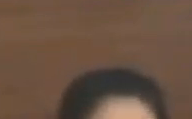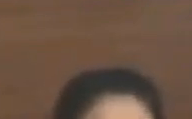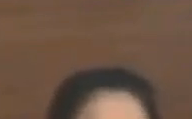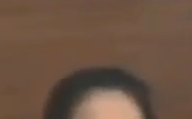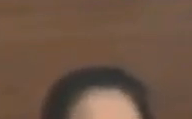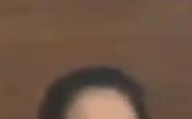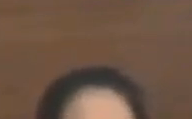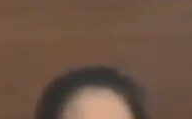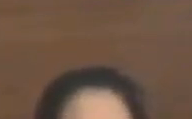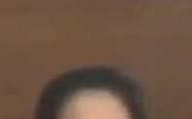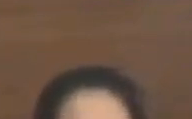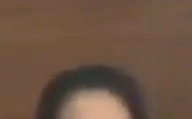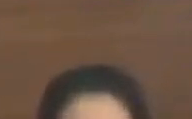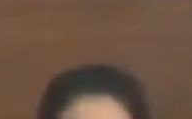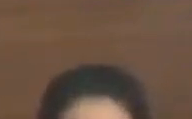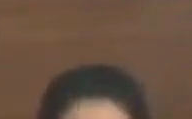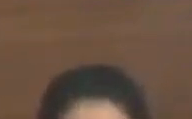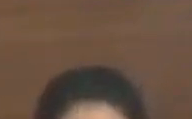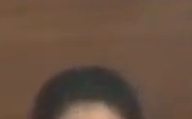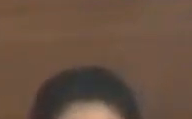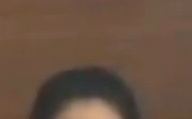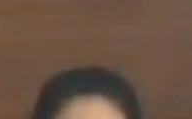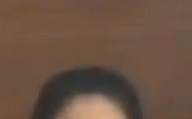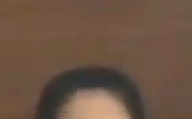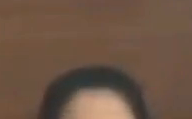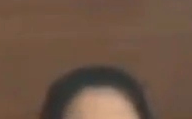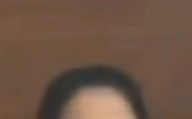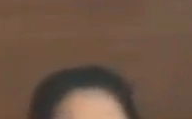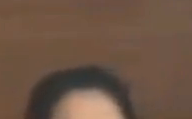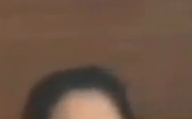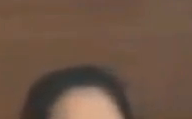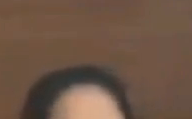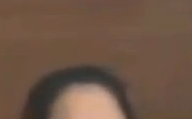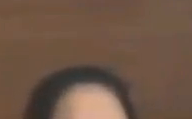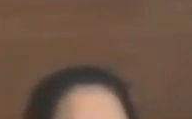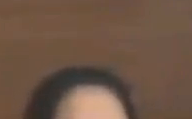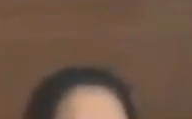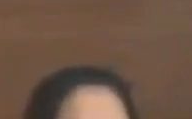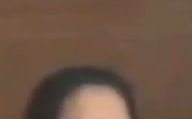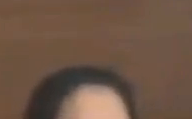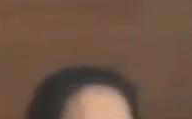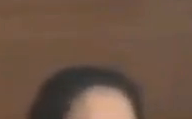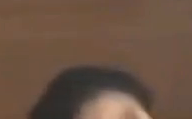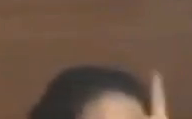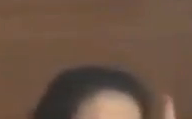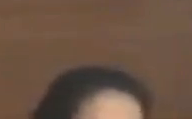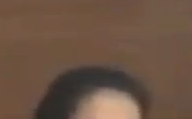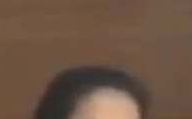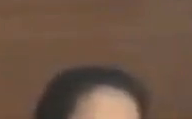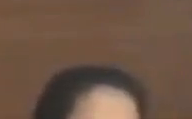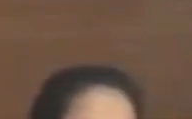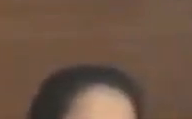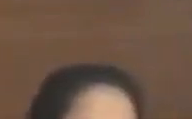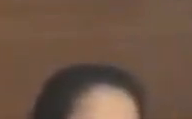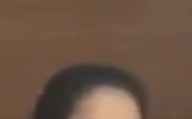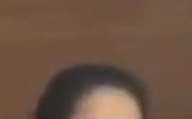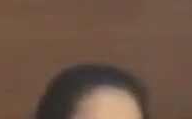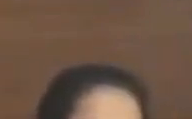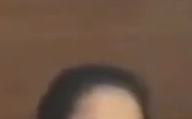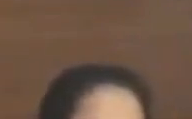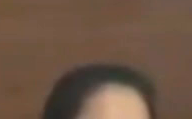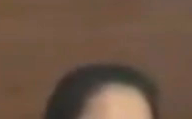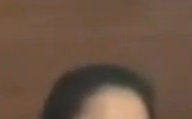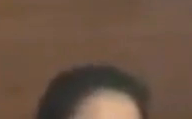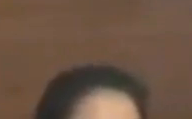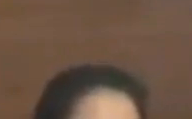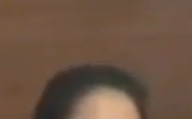entregando esta batuta. Já fui líder do governo Fernando Jordão. É fácil ser líder do governo Fernando Jordão, até porque tem feito muito